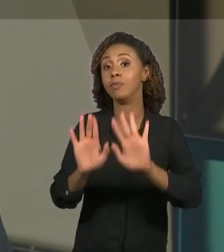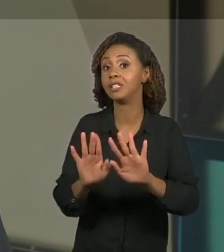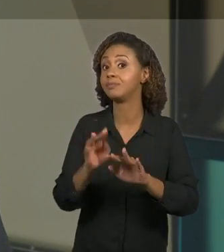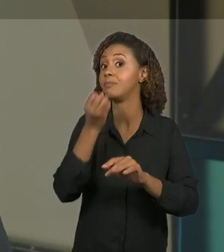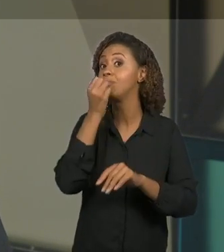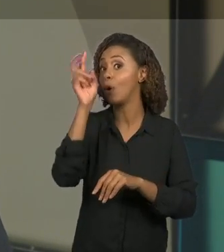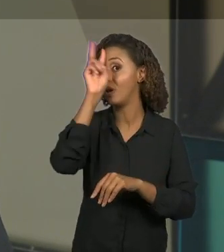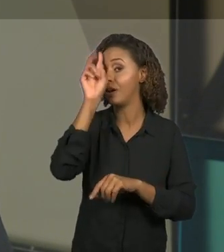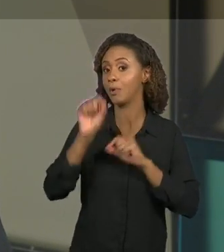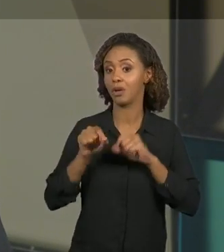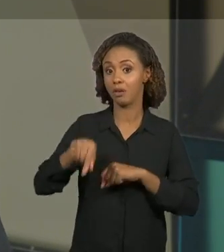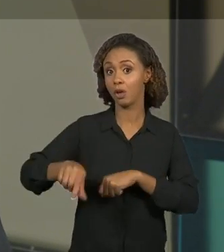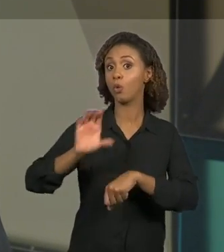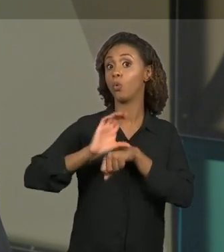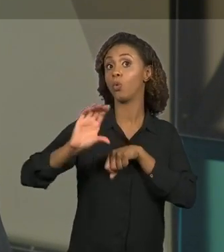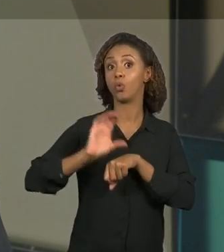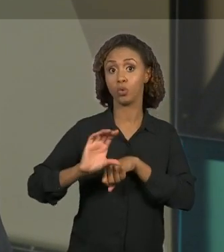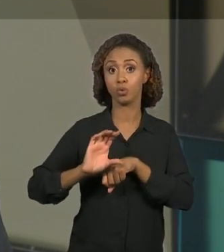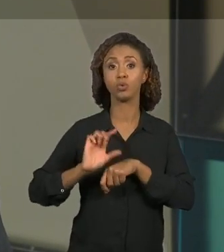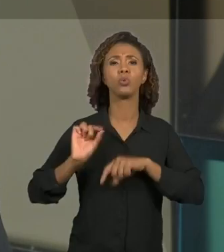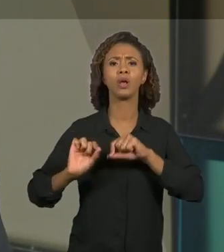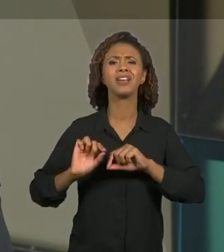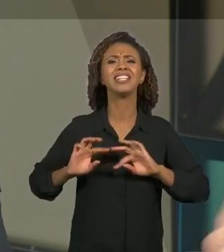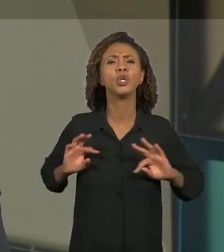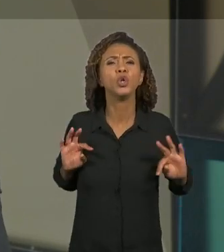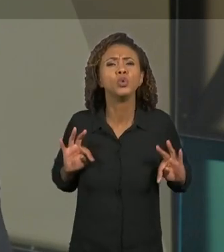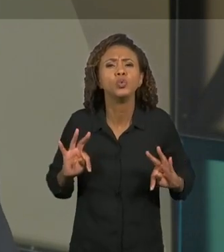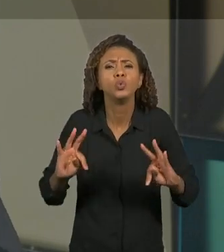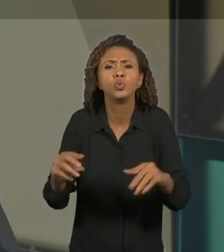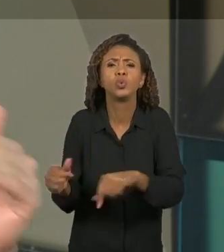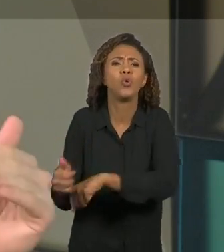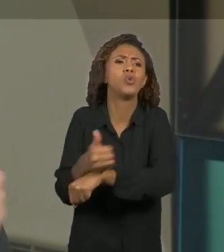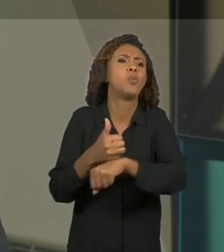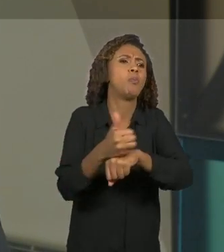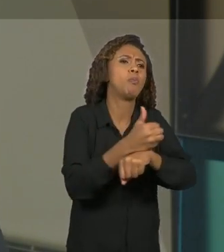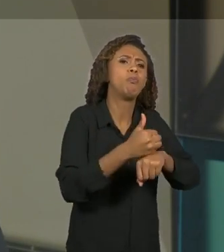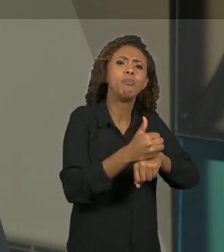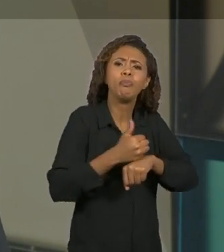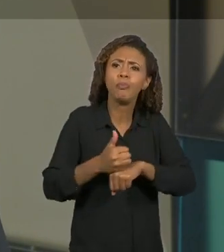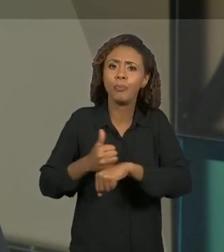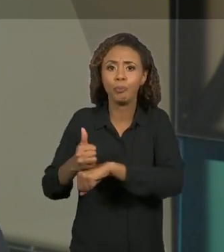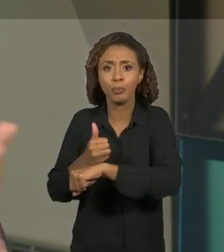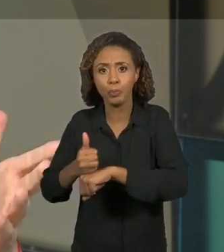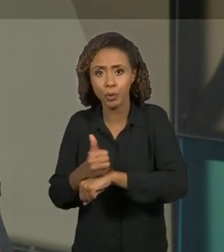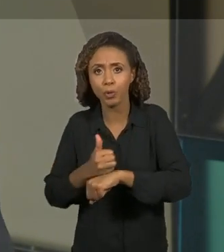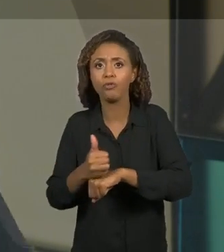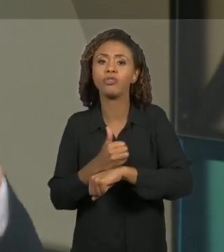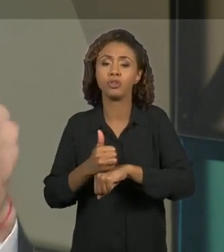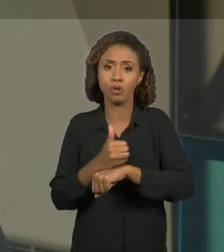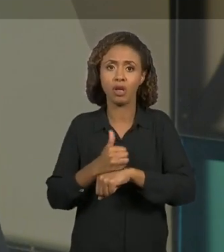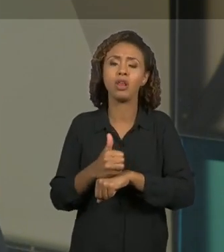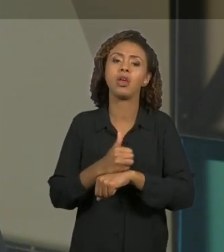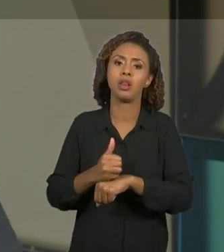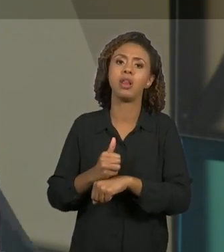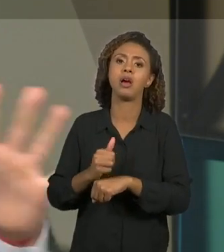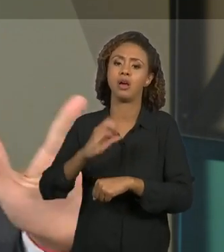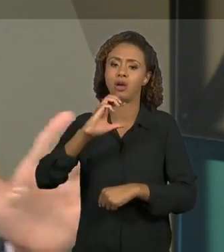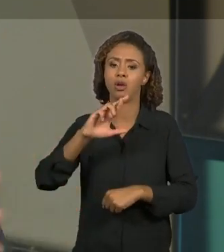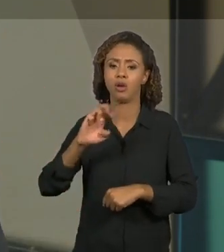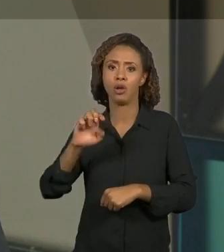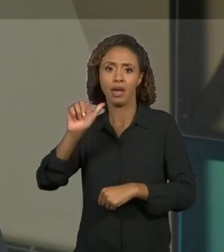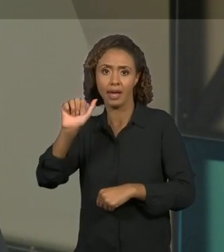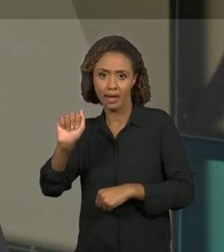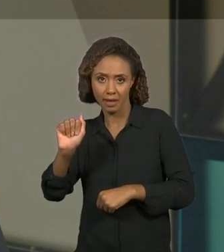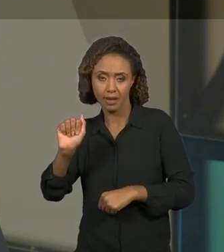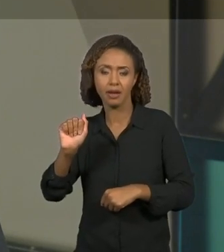importante lembrar primeiro percurso ele tá produto para todos os profissionais e profissões que estão abrangidos pelo pelo conselho pelo sistema